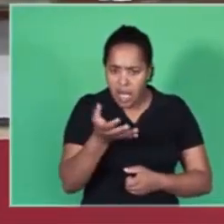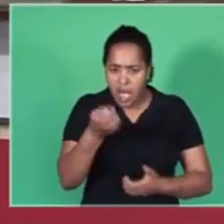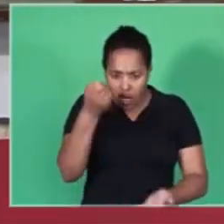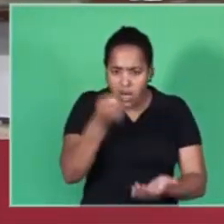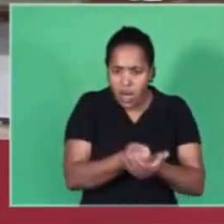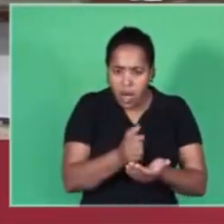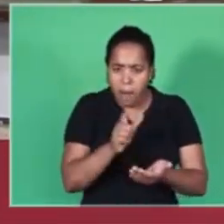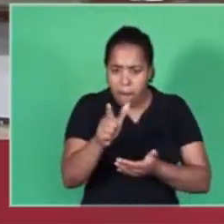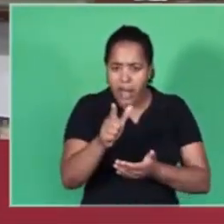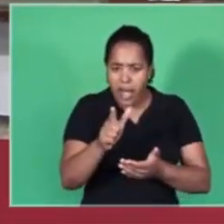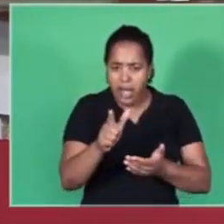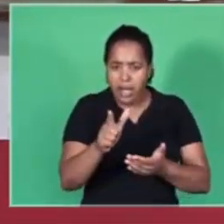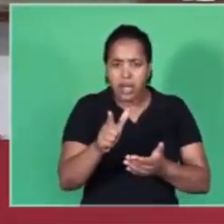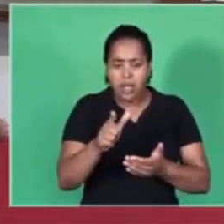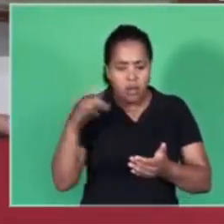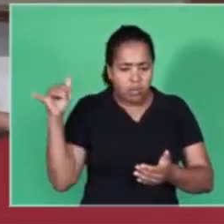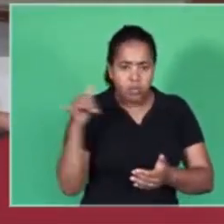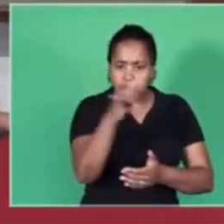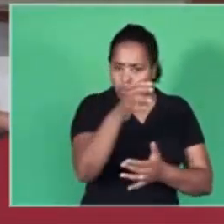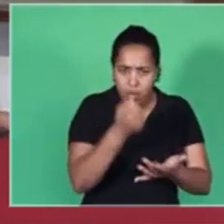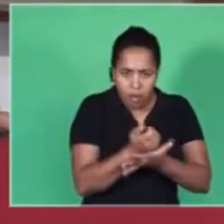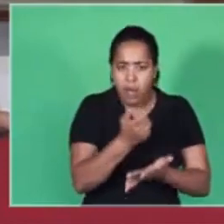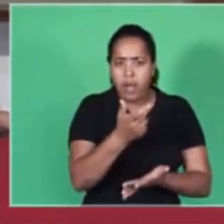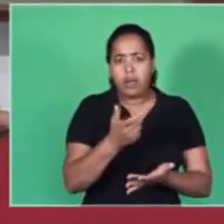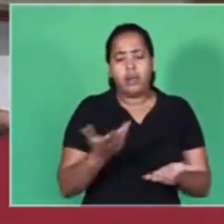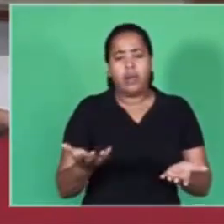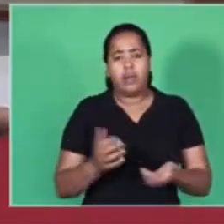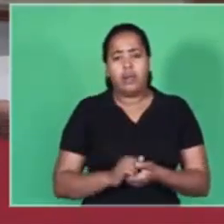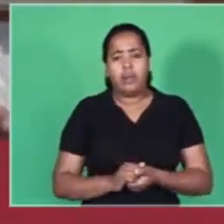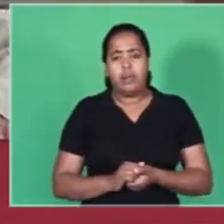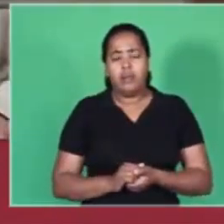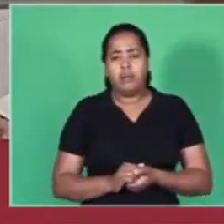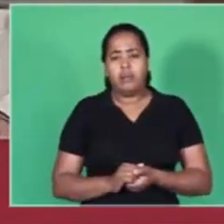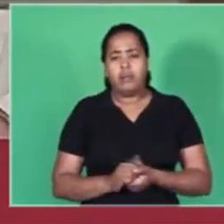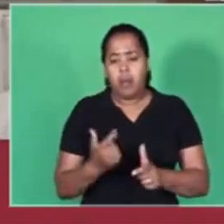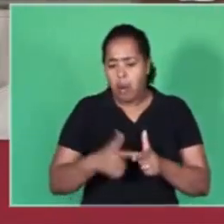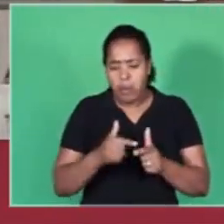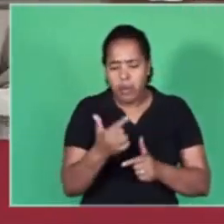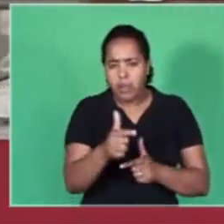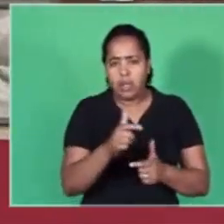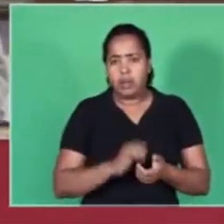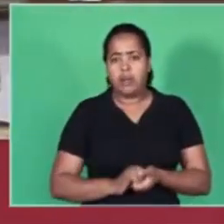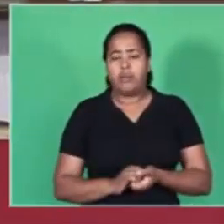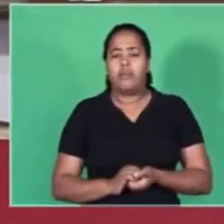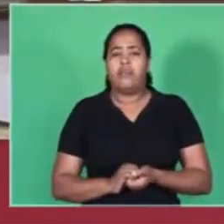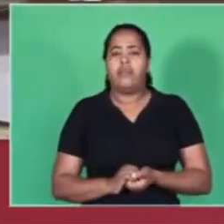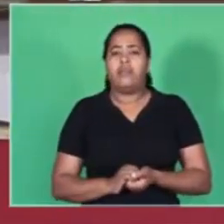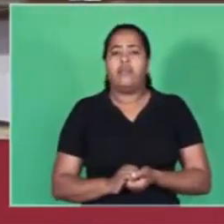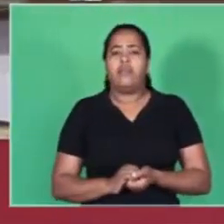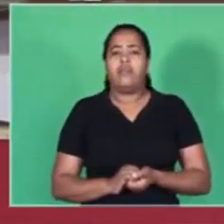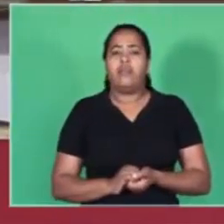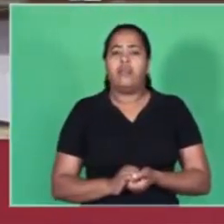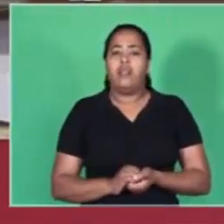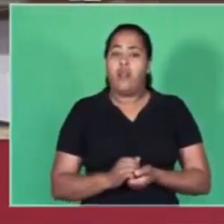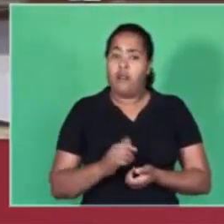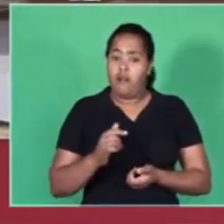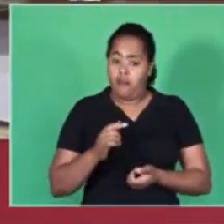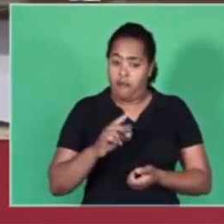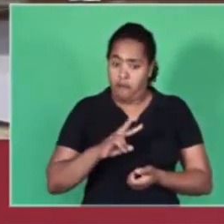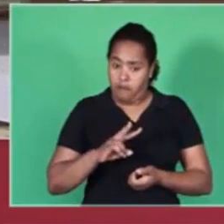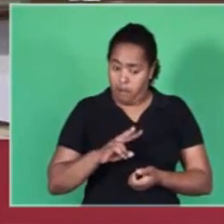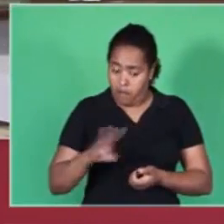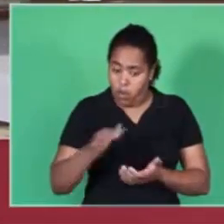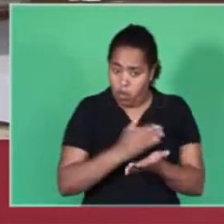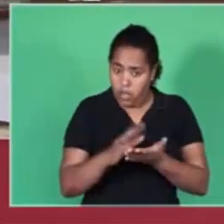tinha um sabido ali. Vem cá. Isso assim, fiz três perguntas, não respondeu nenhuma. Tchau. Você vai começar a sua vida outra vez, viu?